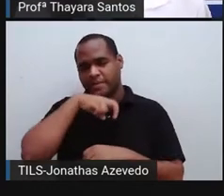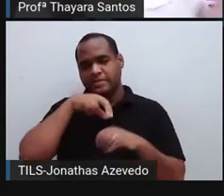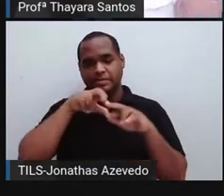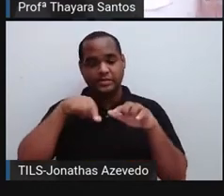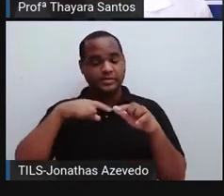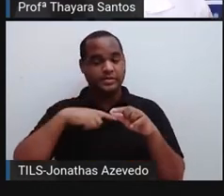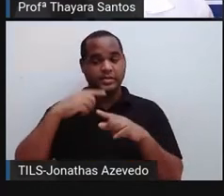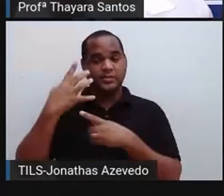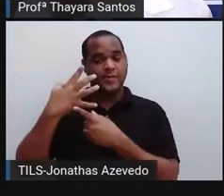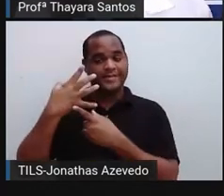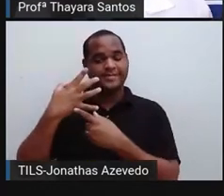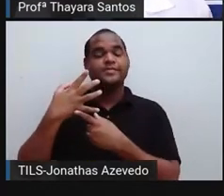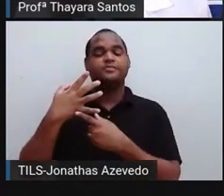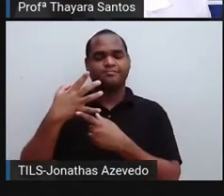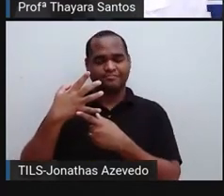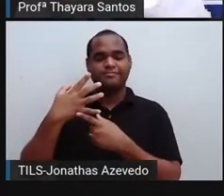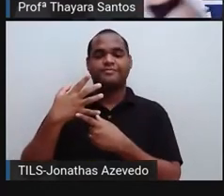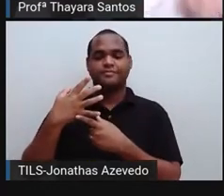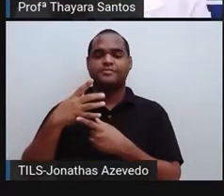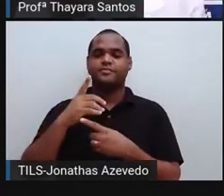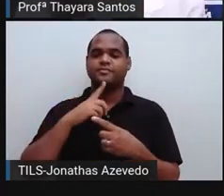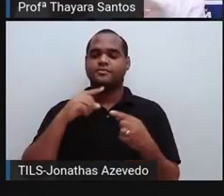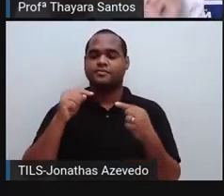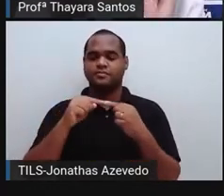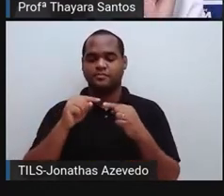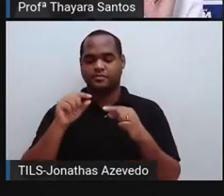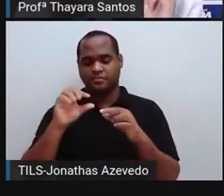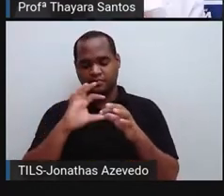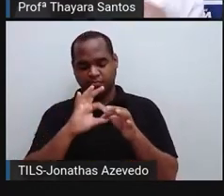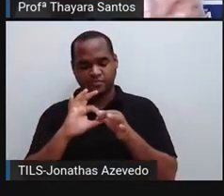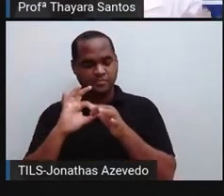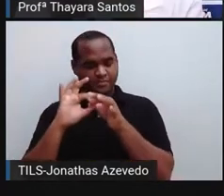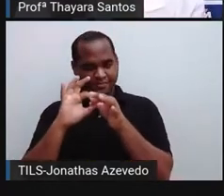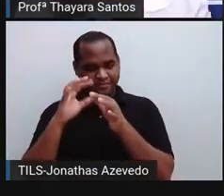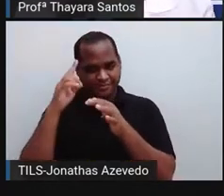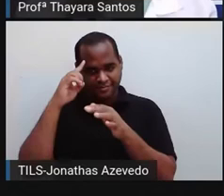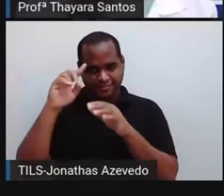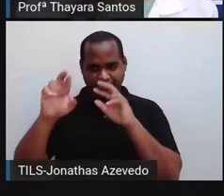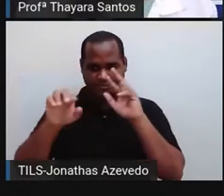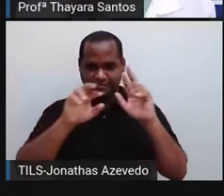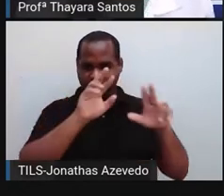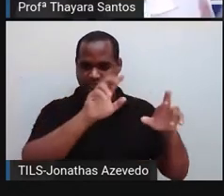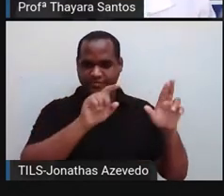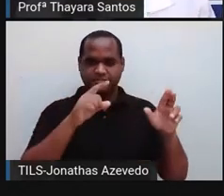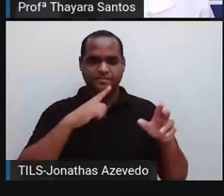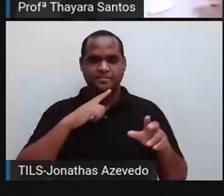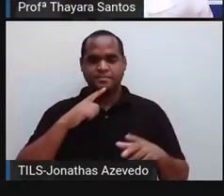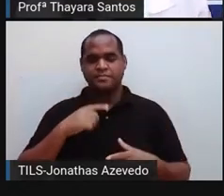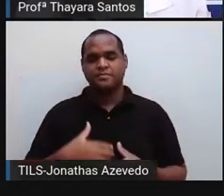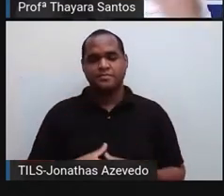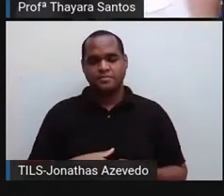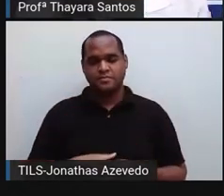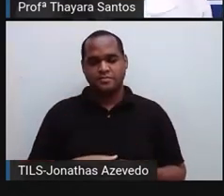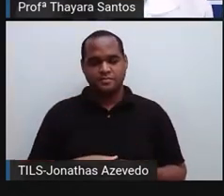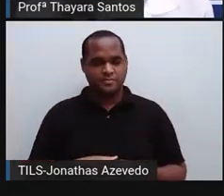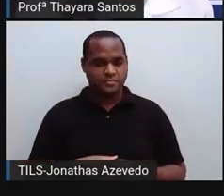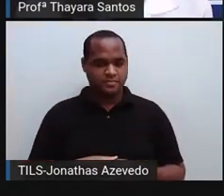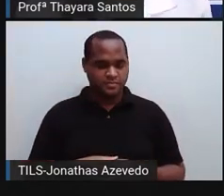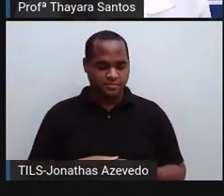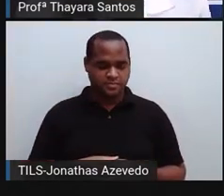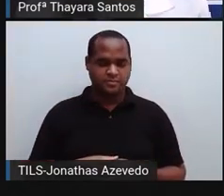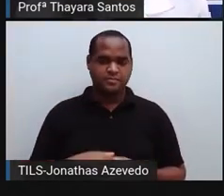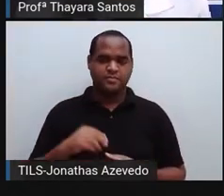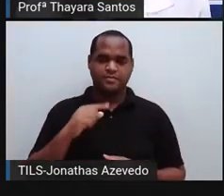quaternário nessa cadeia aqui que a gente separou, porque ele foi lá e comeu a serpente, né, a cobra, que é a